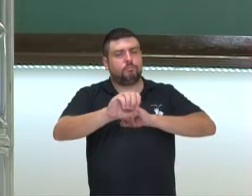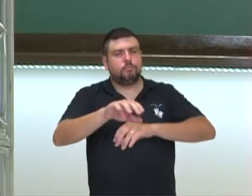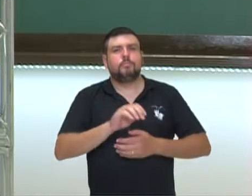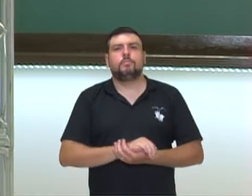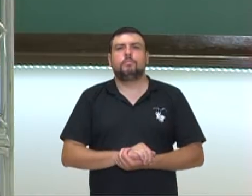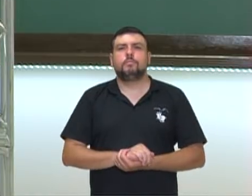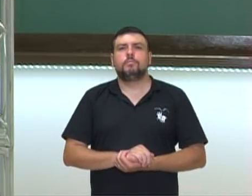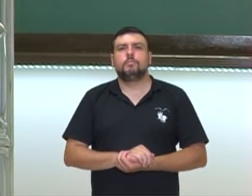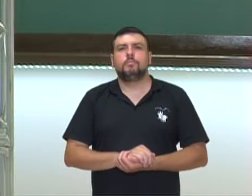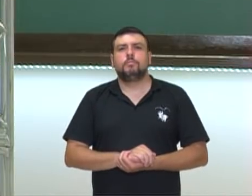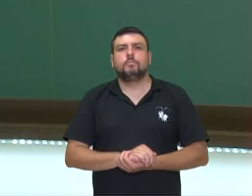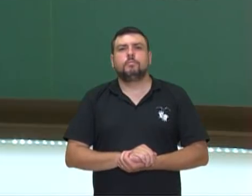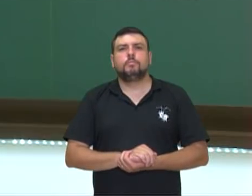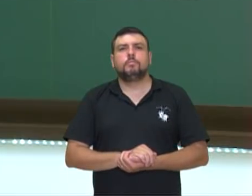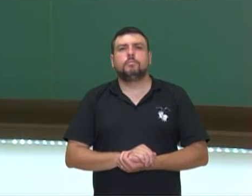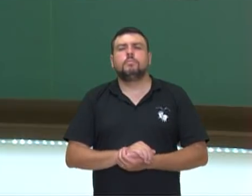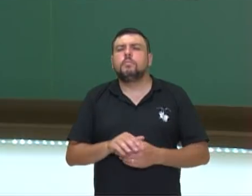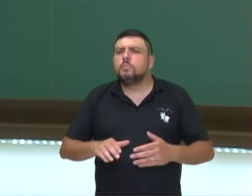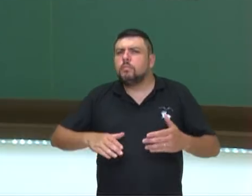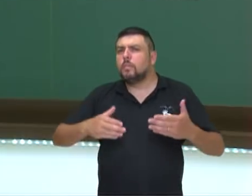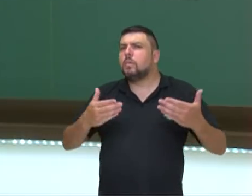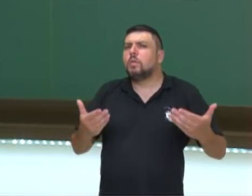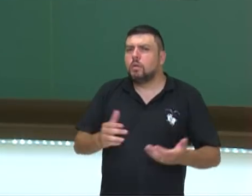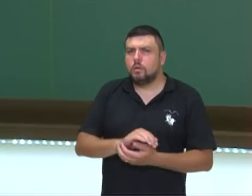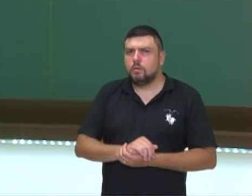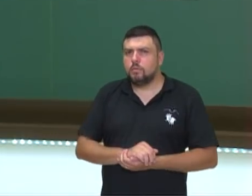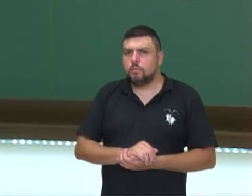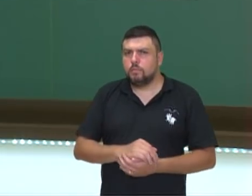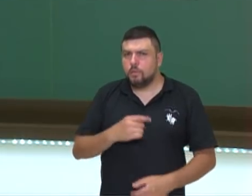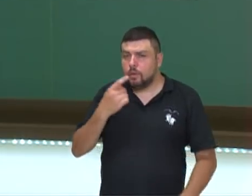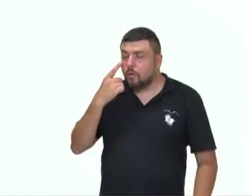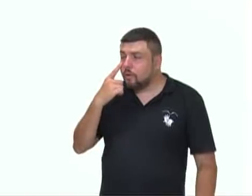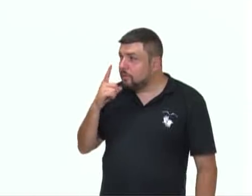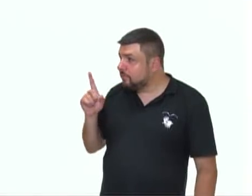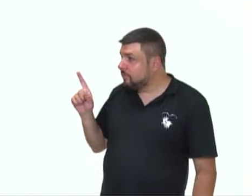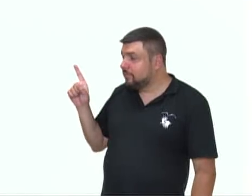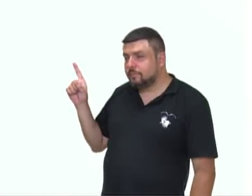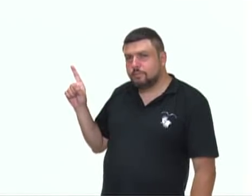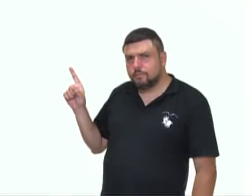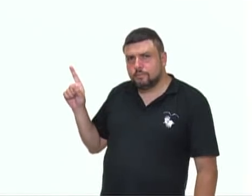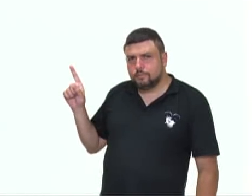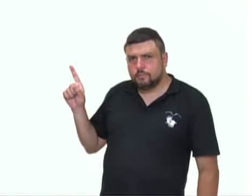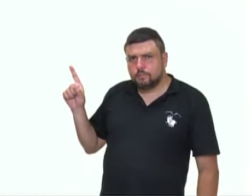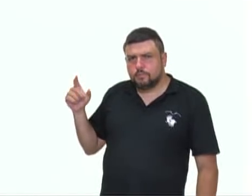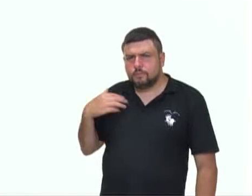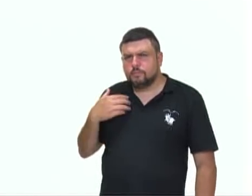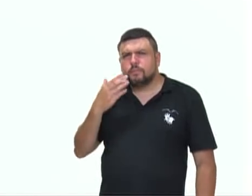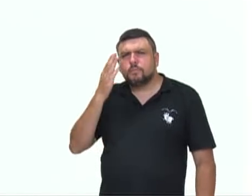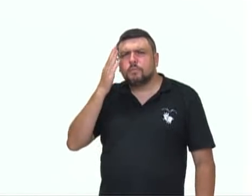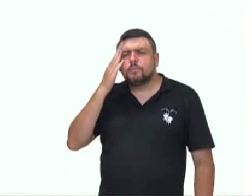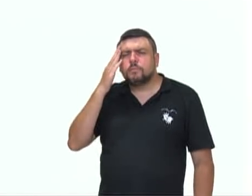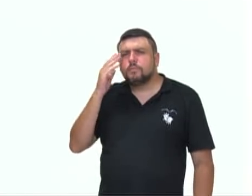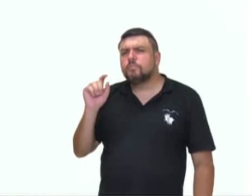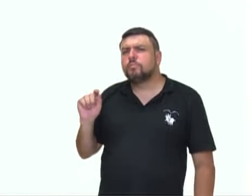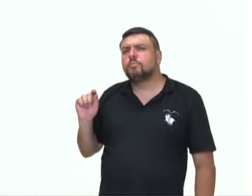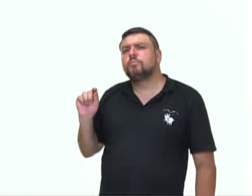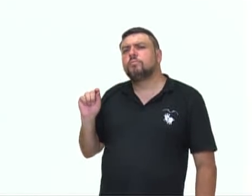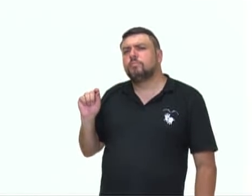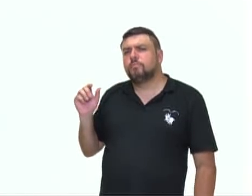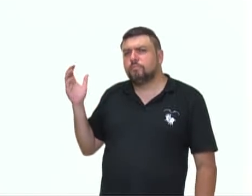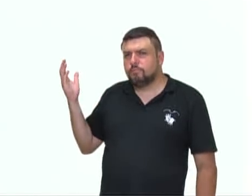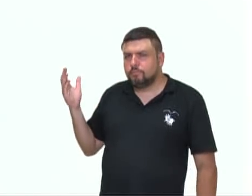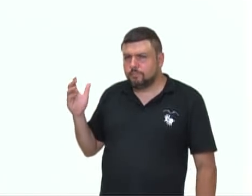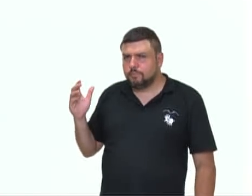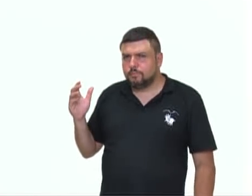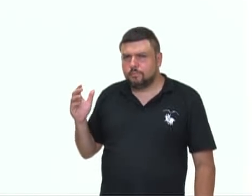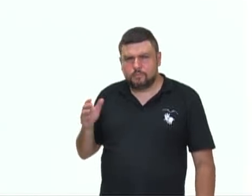aula. E aí, dê uma boa olhada nessa frutinha que está na sua tela. Você sabe que fruta é essa?